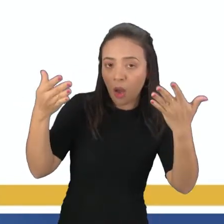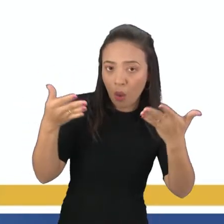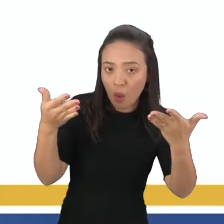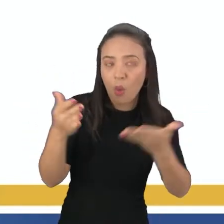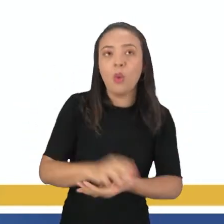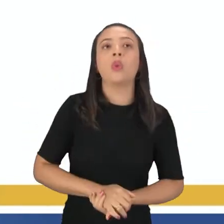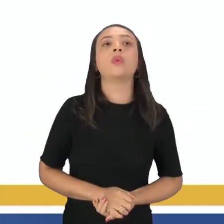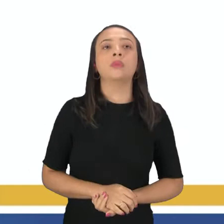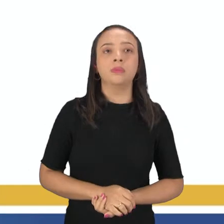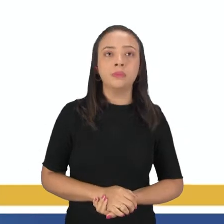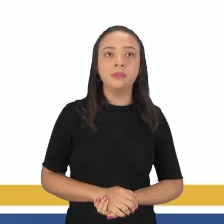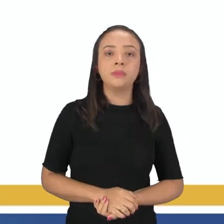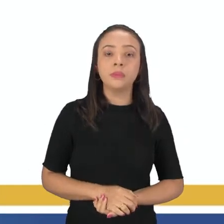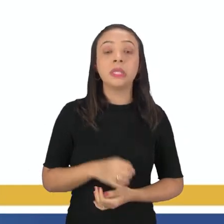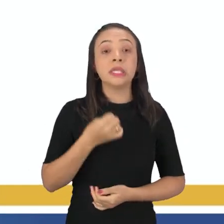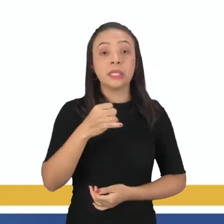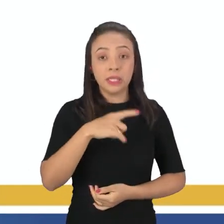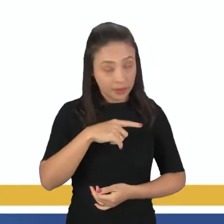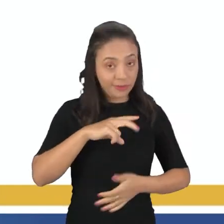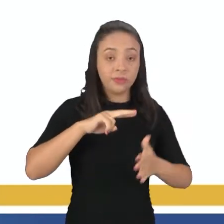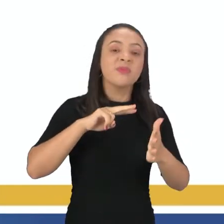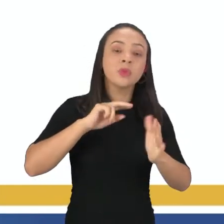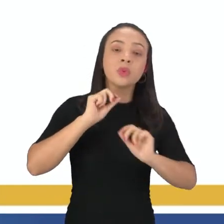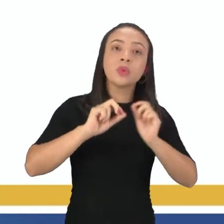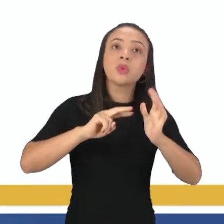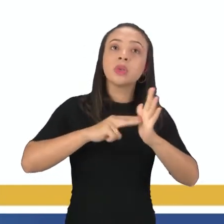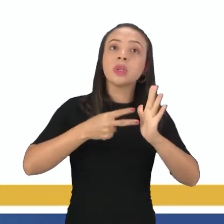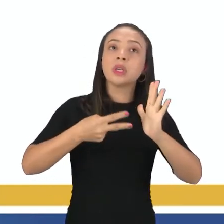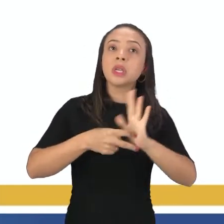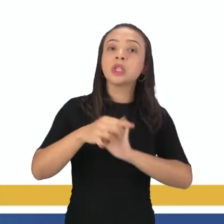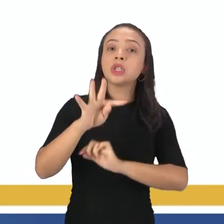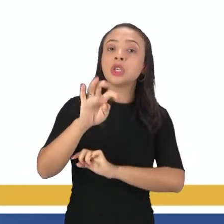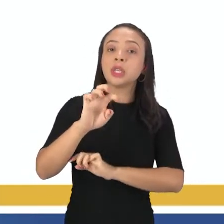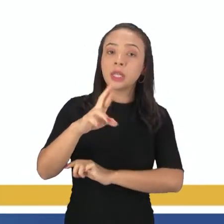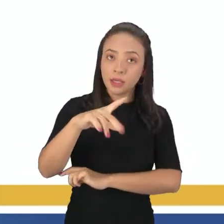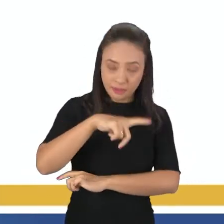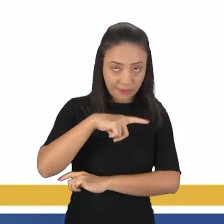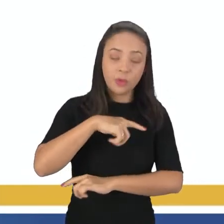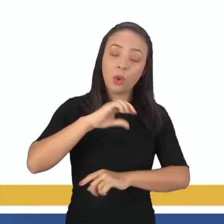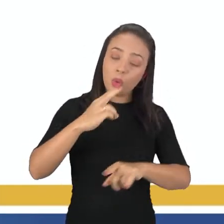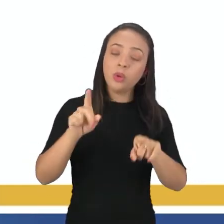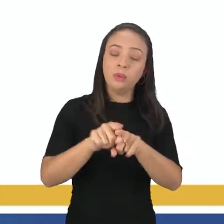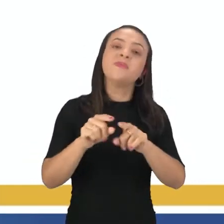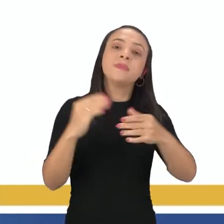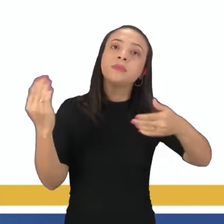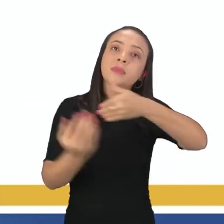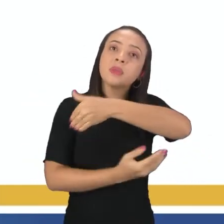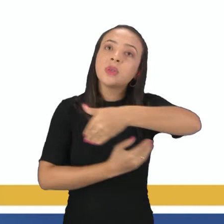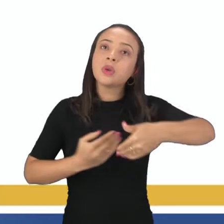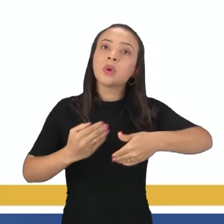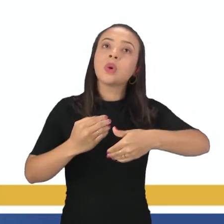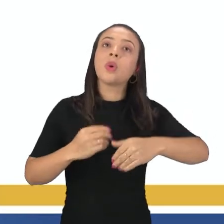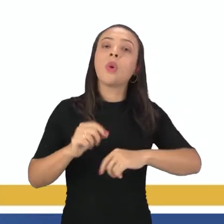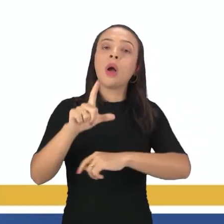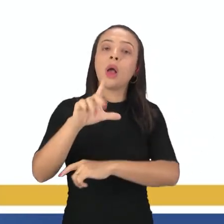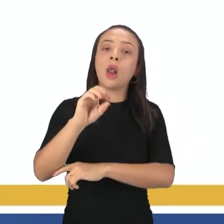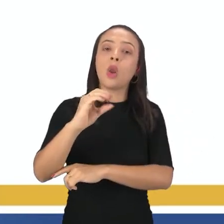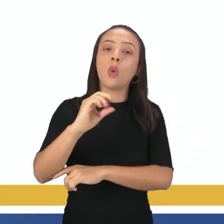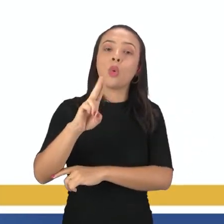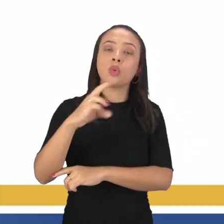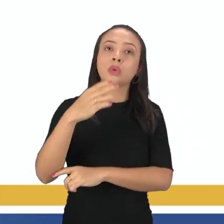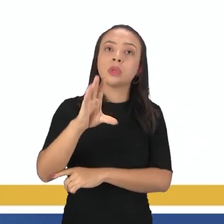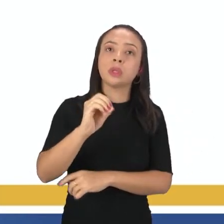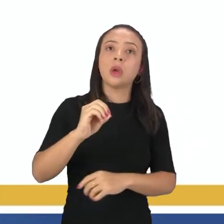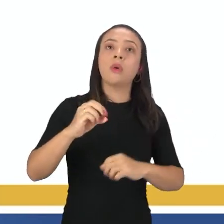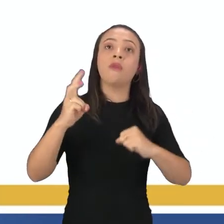isso. Com o sentido de ter ou quando relaciona com a locução verbal, concorda com o sujeito a que se